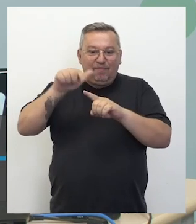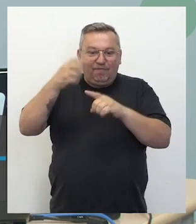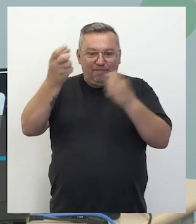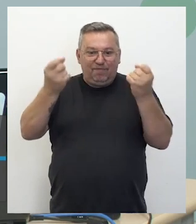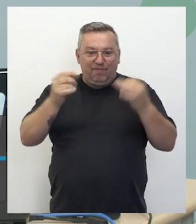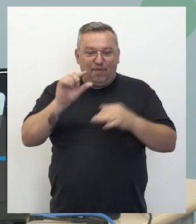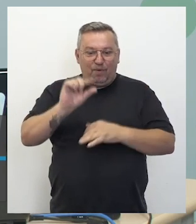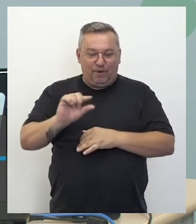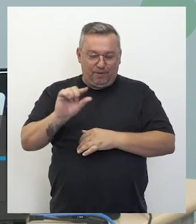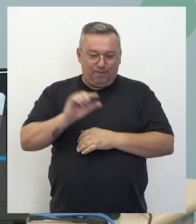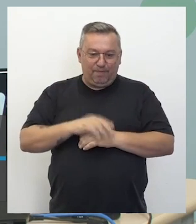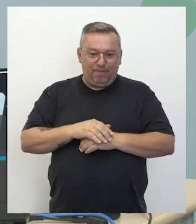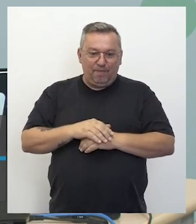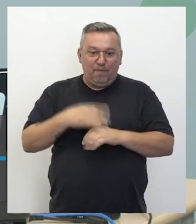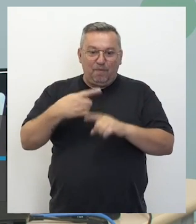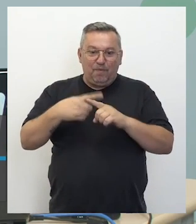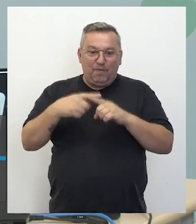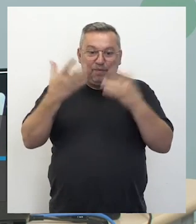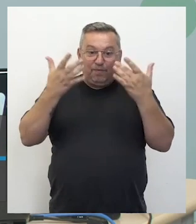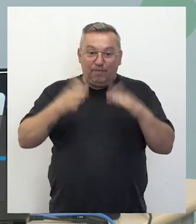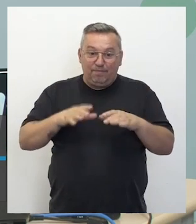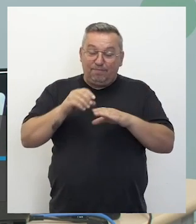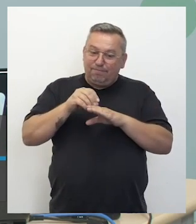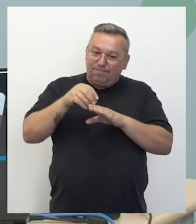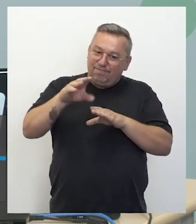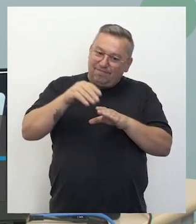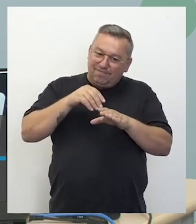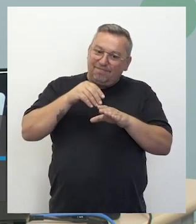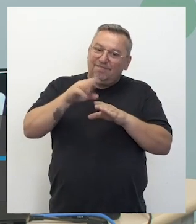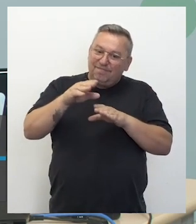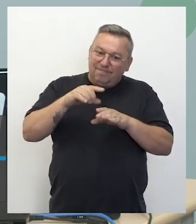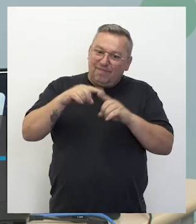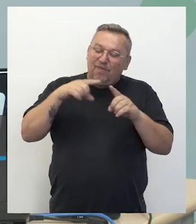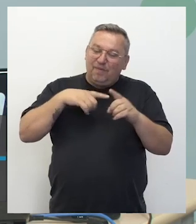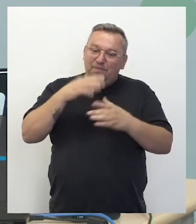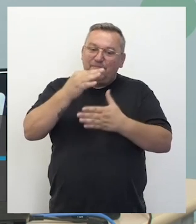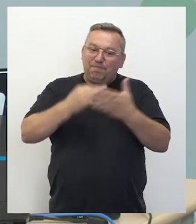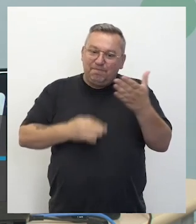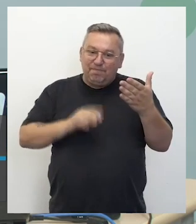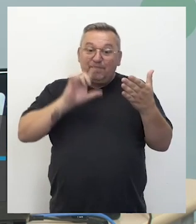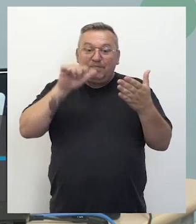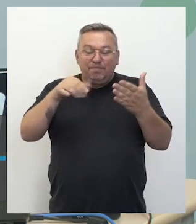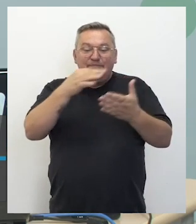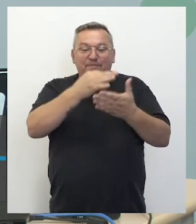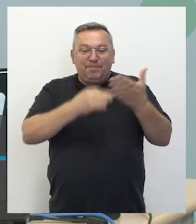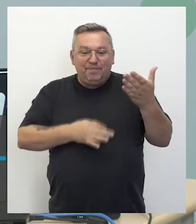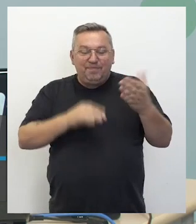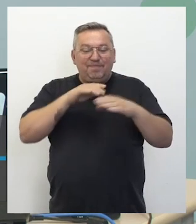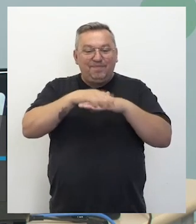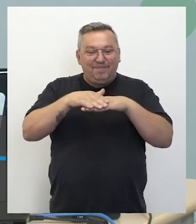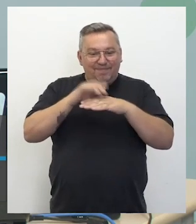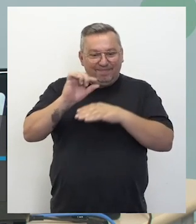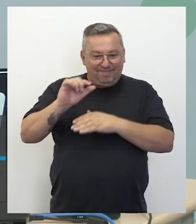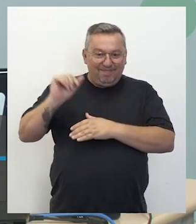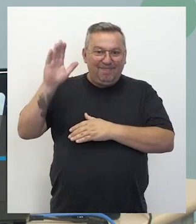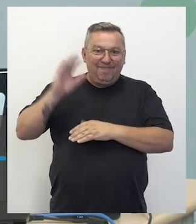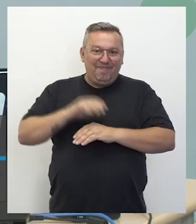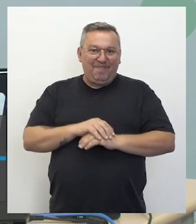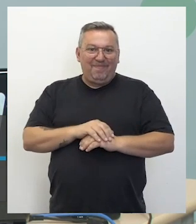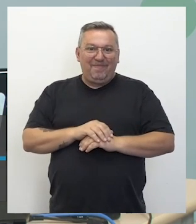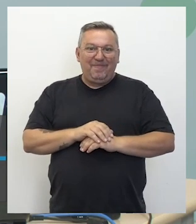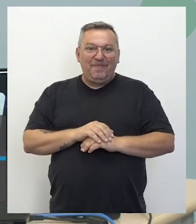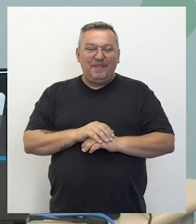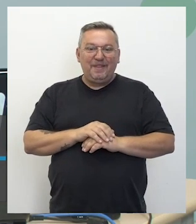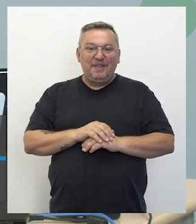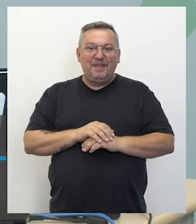tá bom? É porque eu não quero dar alguns spoilers aqui, porque vai ter um texto. Aí depois do texto a gente vai conversar um pouquinho mais.